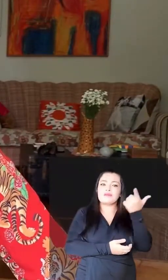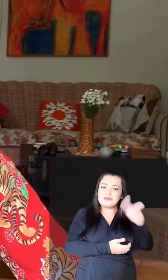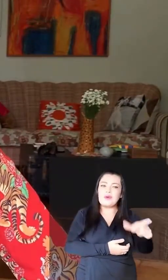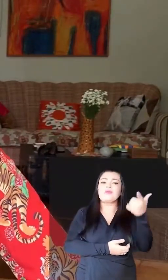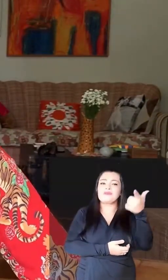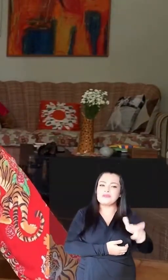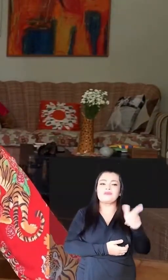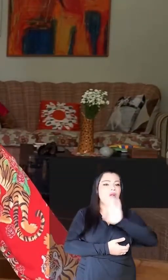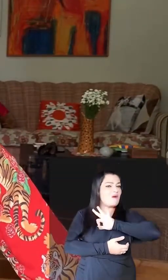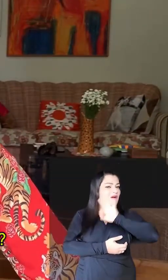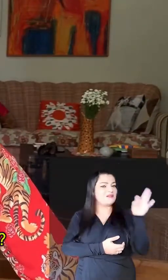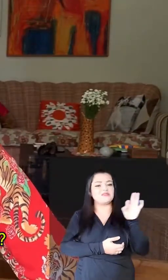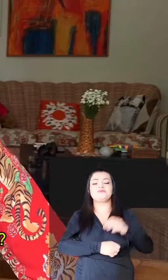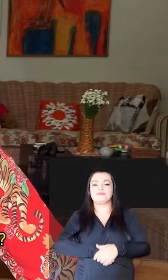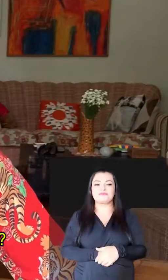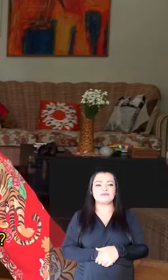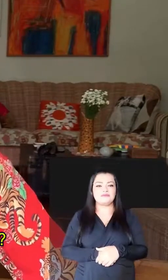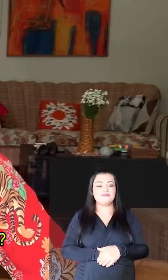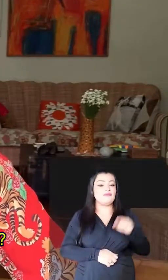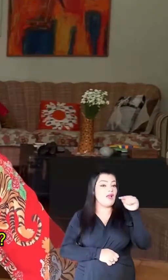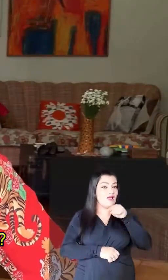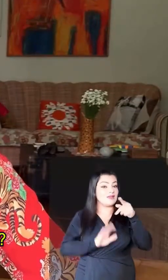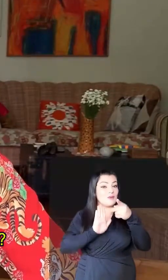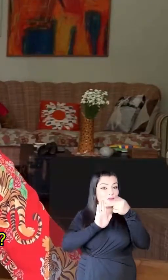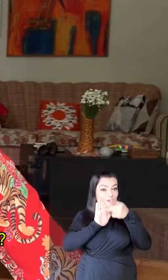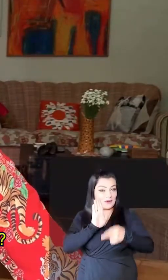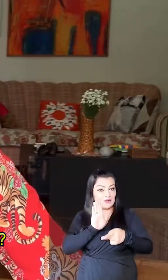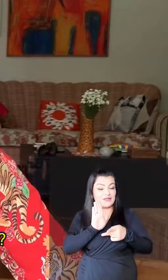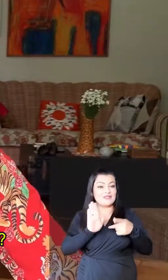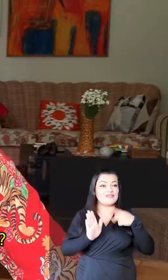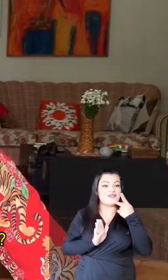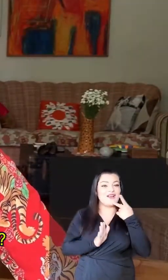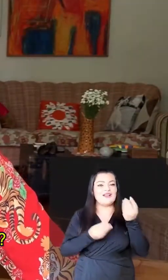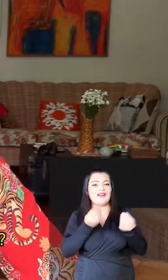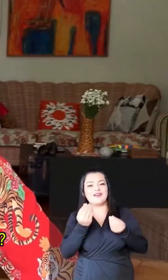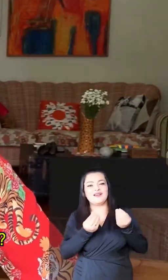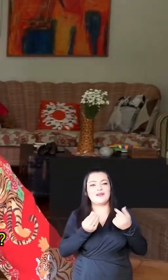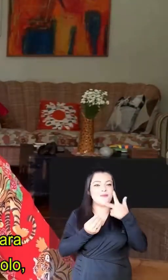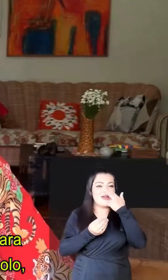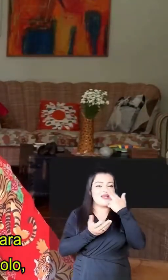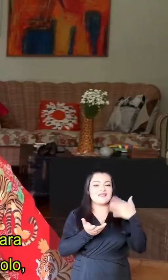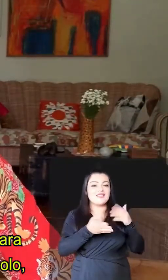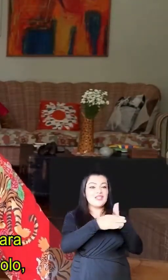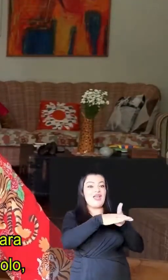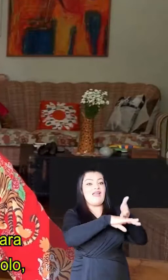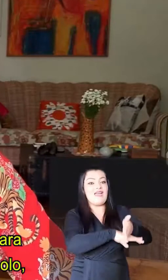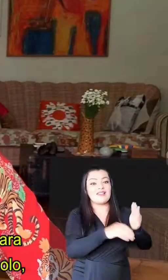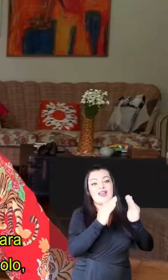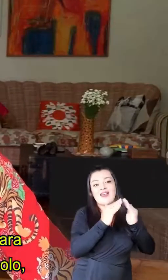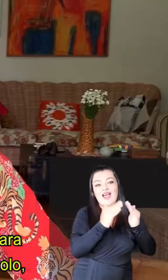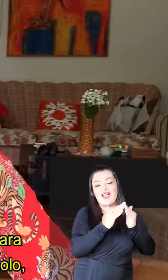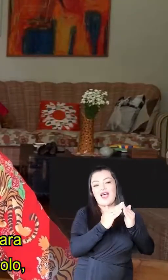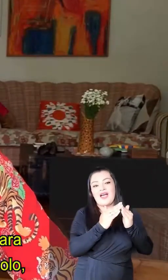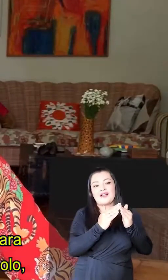reagendar. O que que aconteceu com esse projeto, né? A gente brinca entre a gente que é como se a gente entrasse na casa dessa